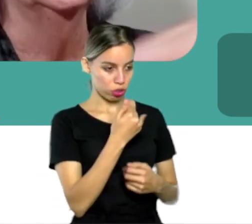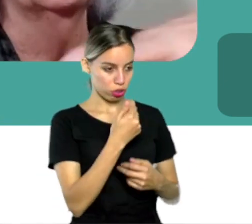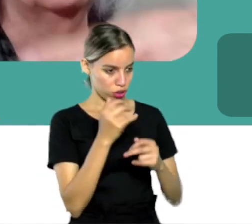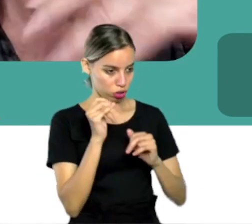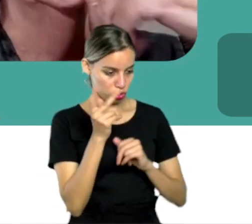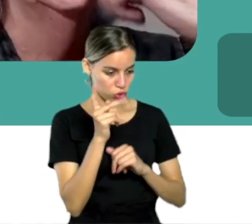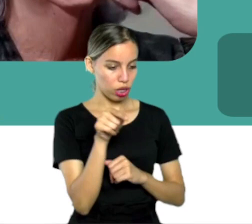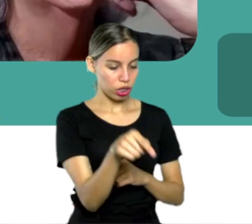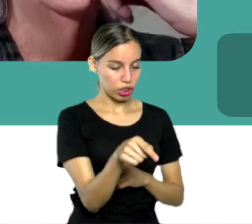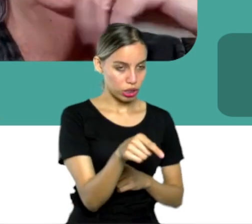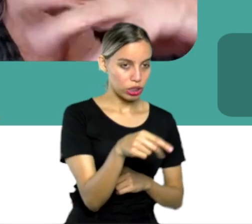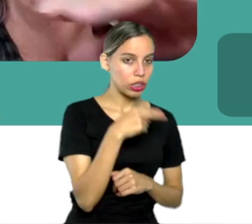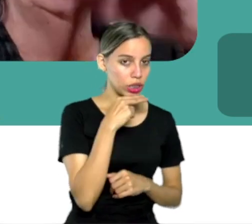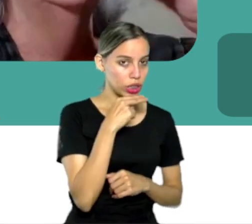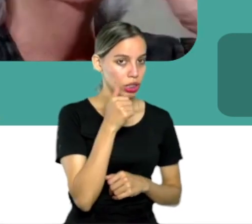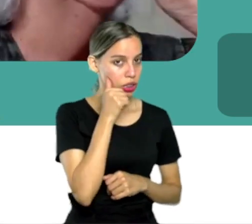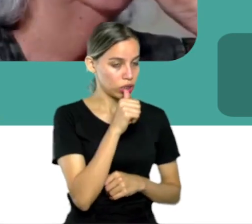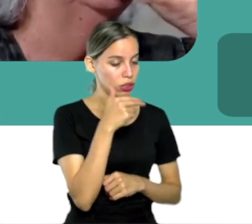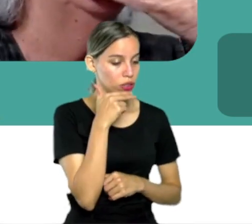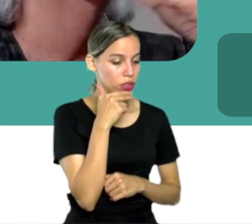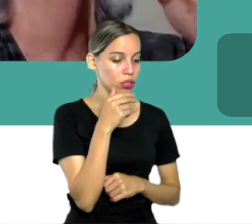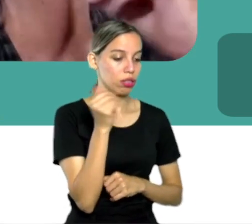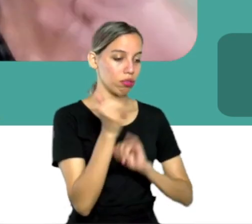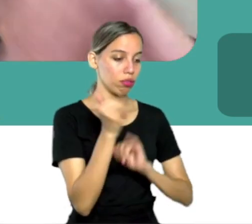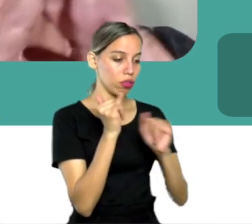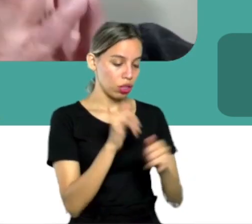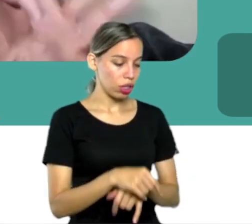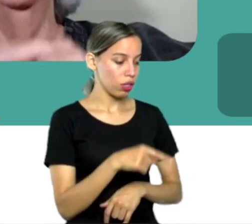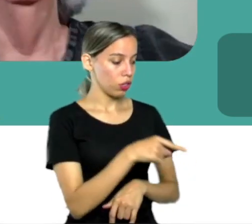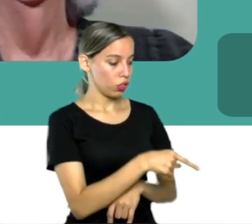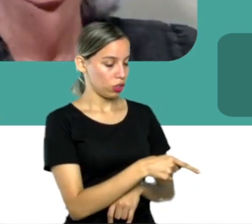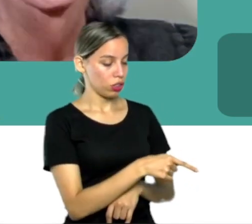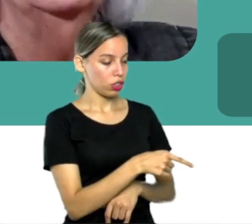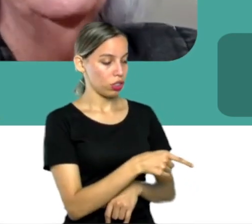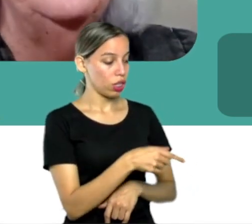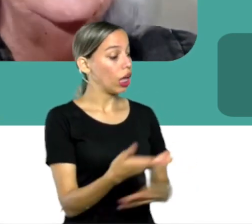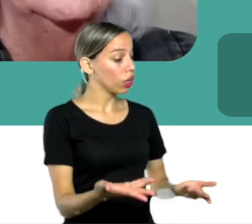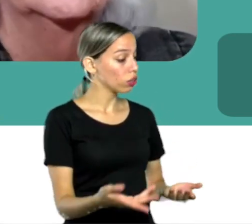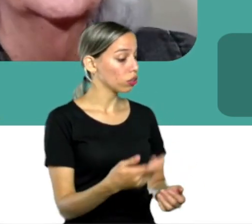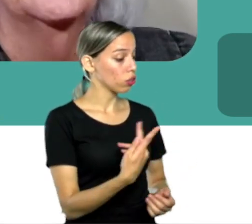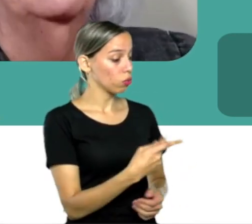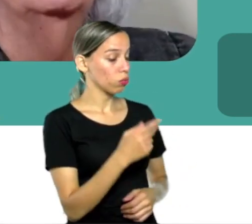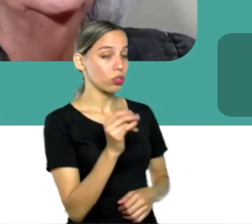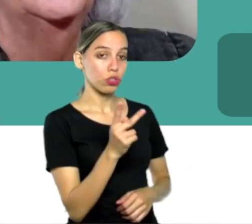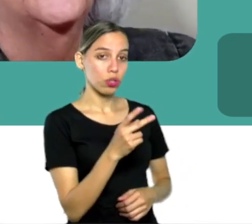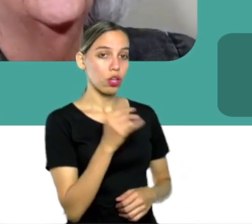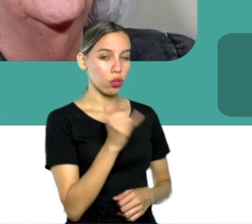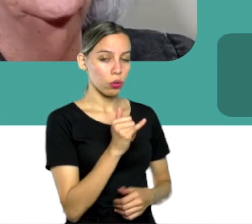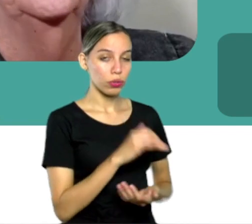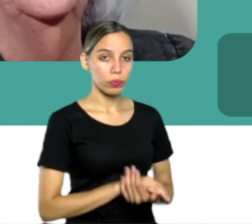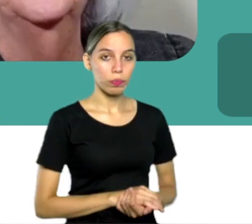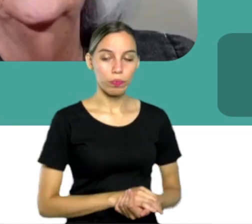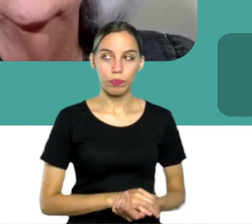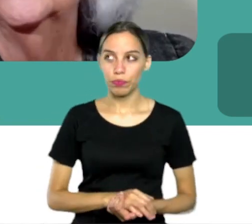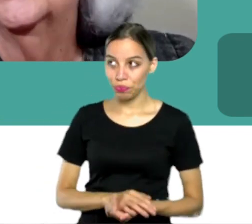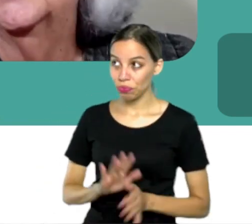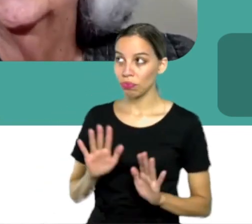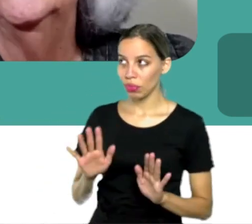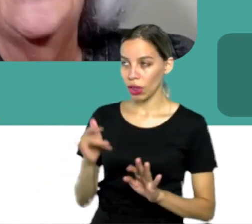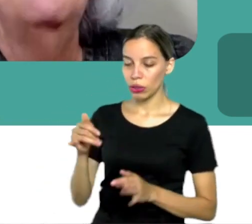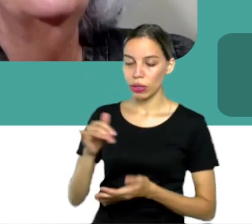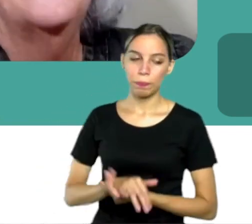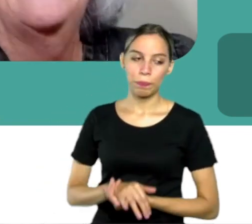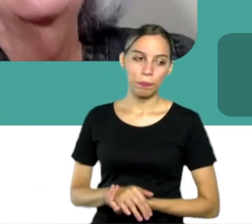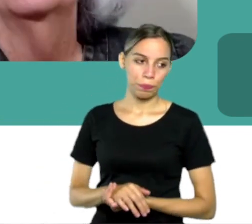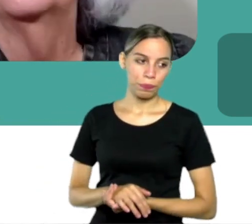por isso, porque amanhã tem escola. Ele meio enrolando, ele falou: tá bom, vó. Era uma menina que chamava Nicole.